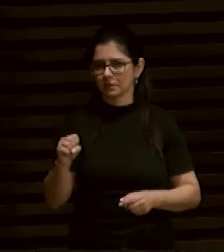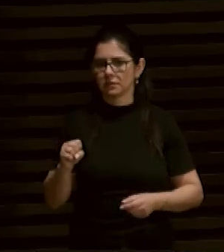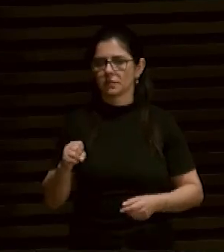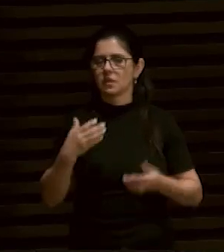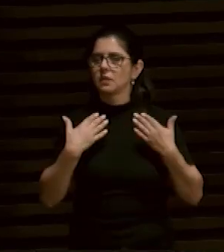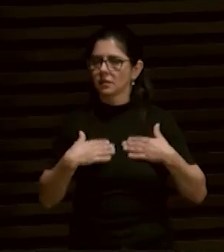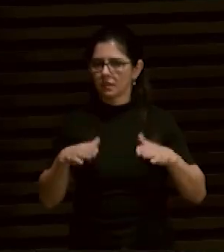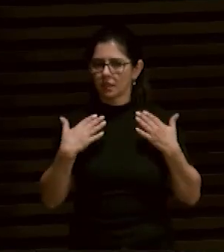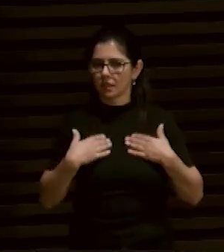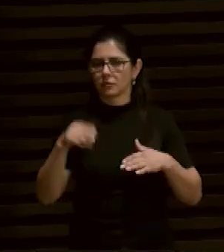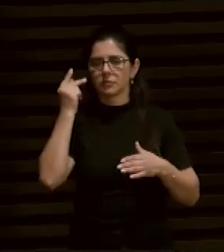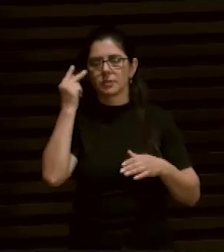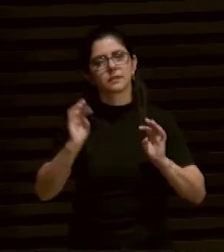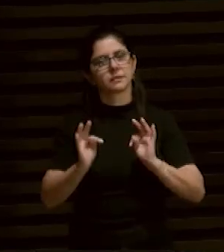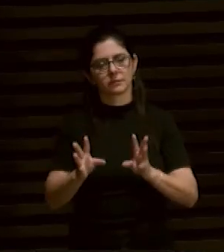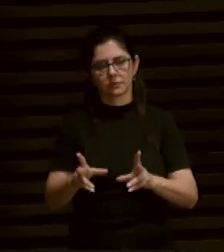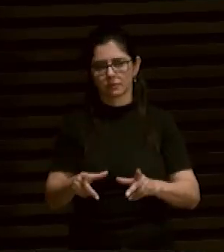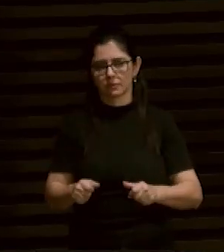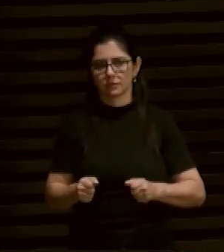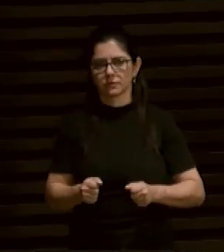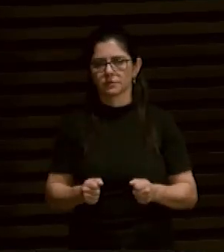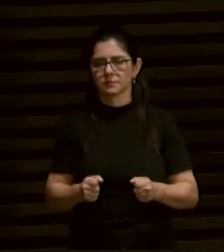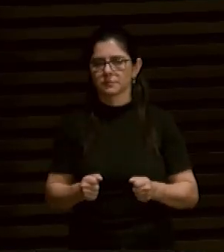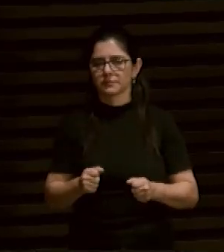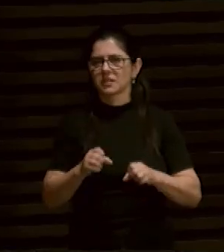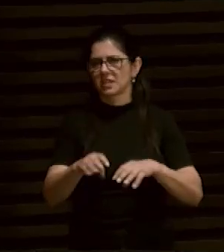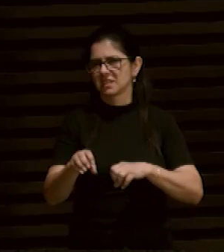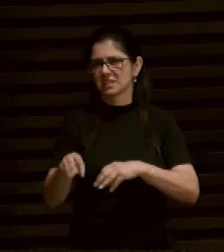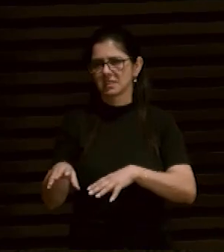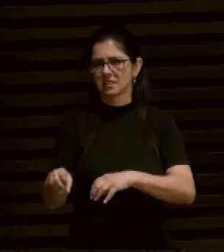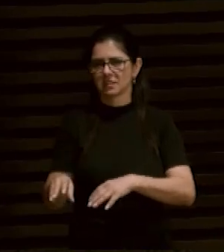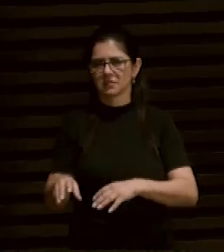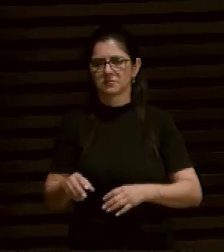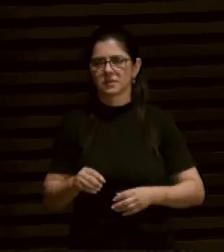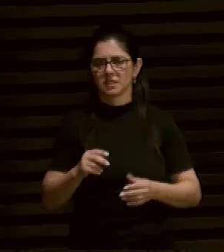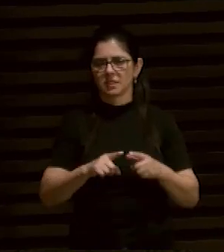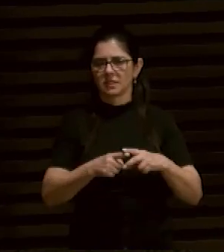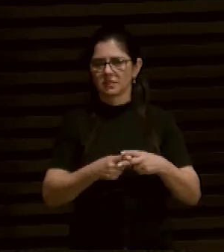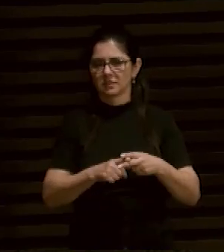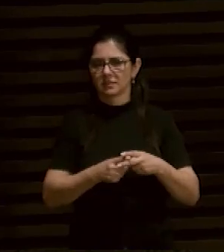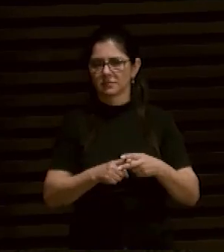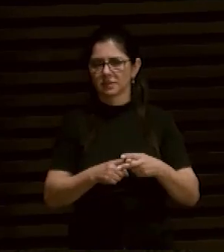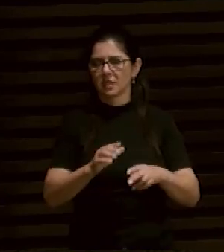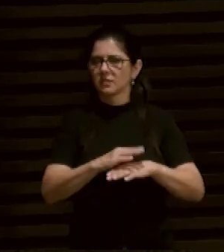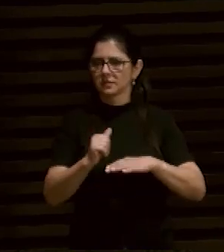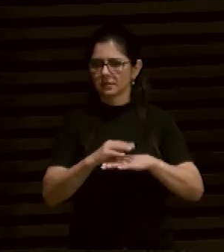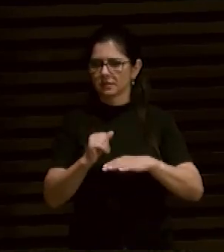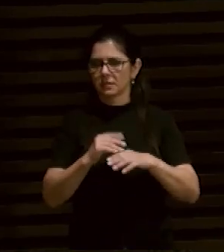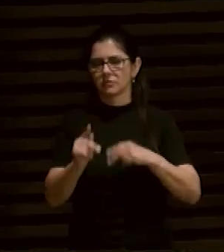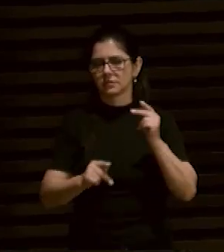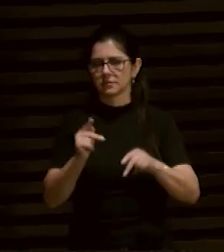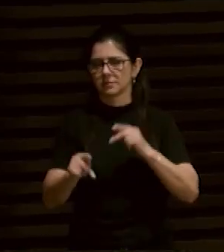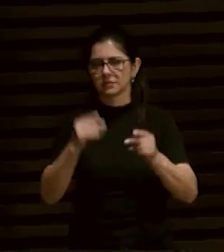todos, apto para instruir, paciente, disciplinando com mansidão os que se opõem, na expectativa